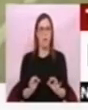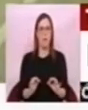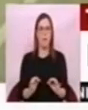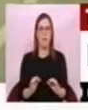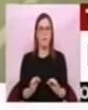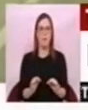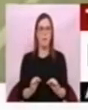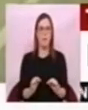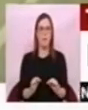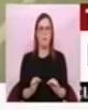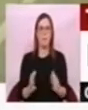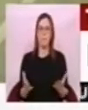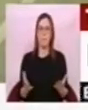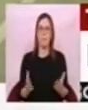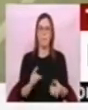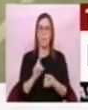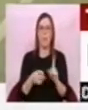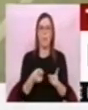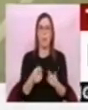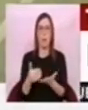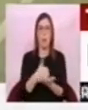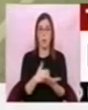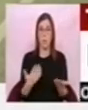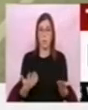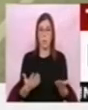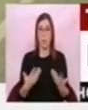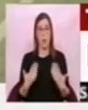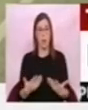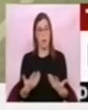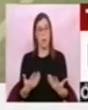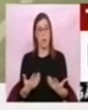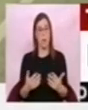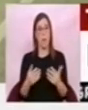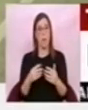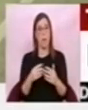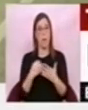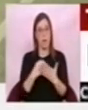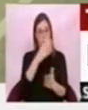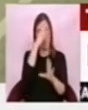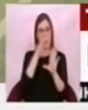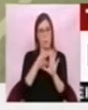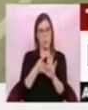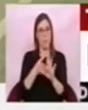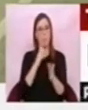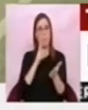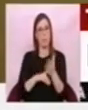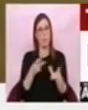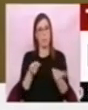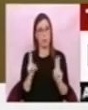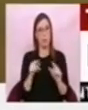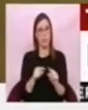que aquilo que são os recursos que neste momento, particularmente ao nível do apoio psicológico, estão neste momento no terreno